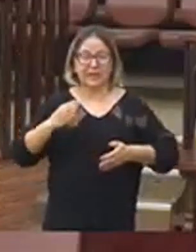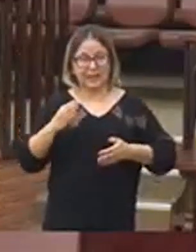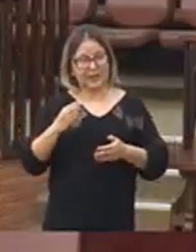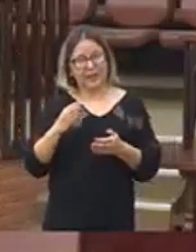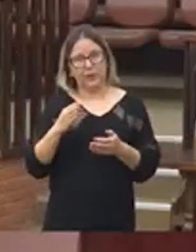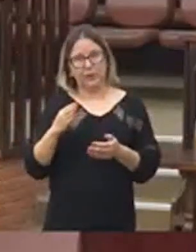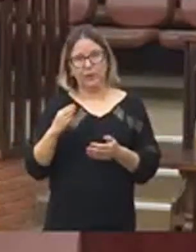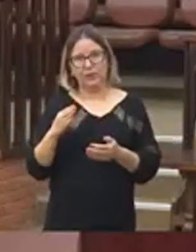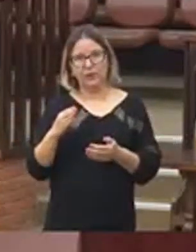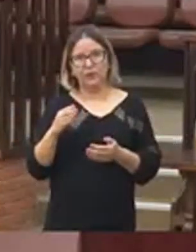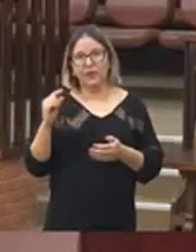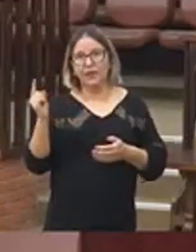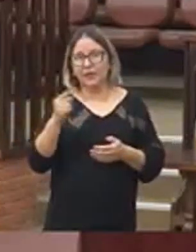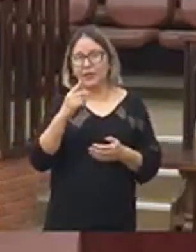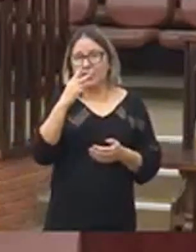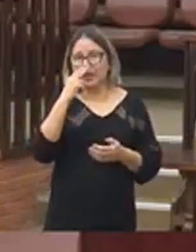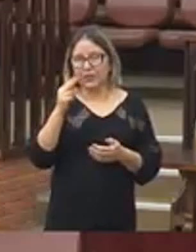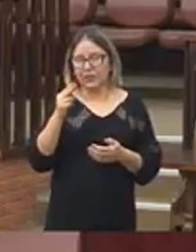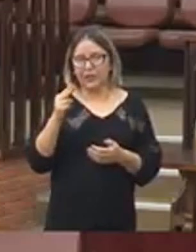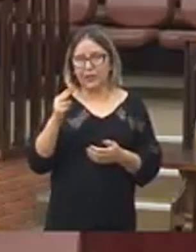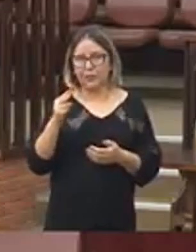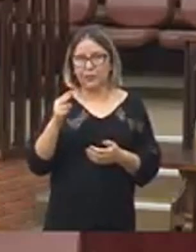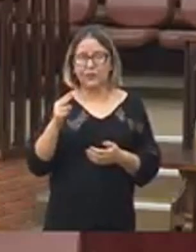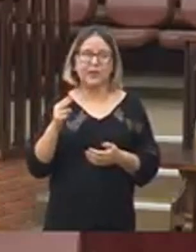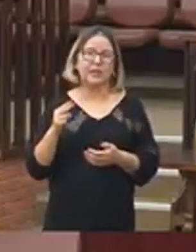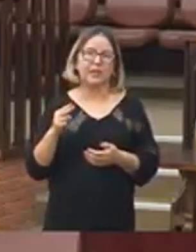nossa limitação.